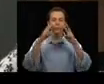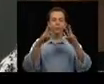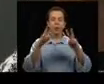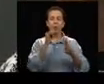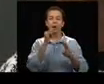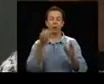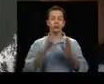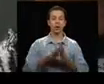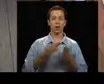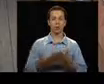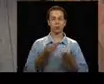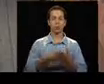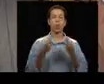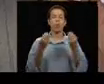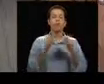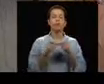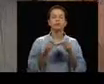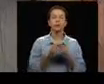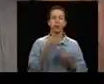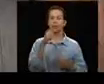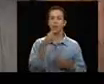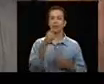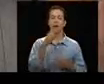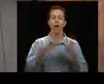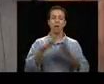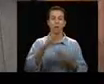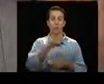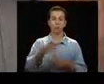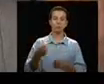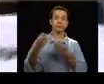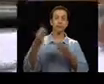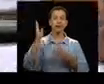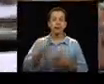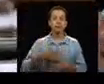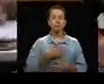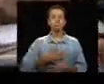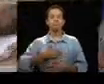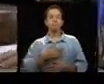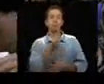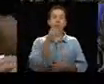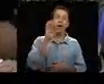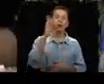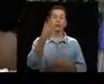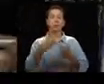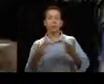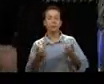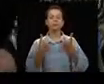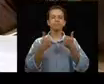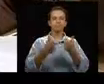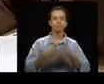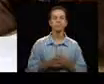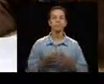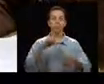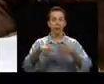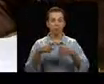gente chega na escola e não sabe o que vai fazer. No fim da aula a gente já sai satisfeito porque realizou